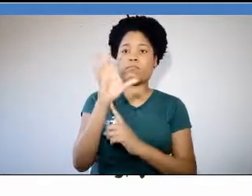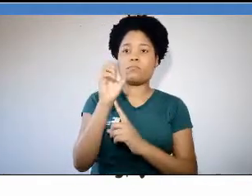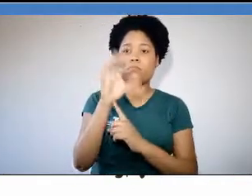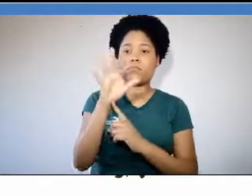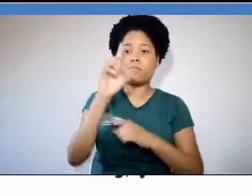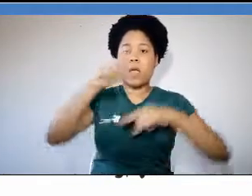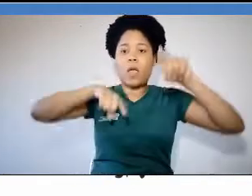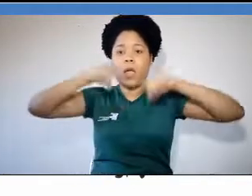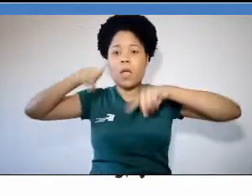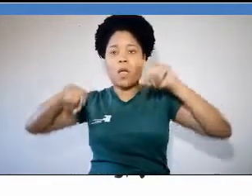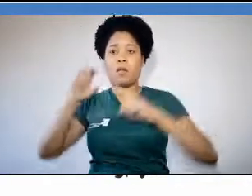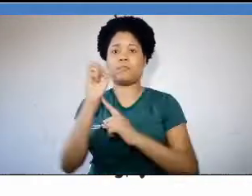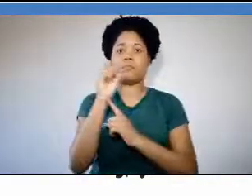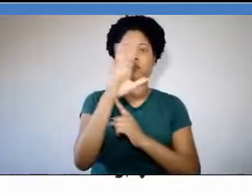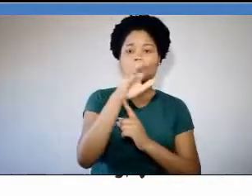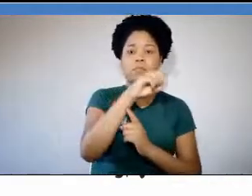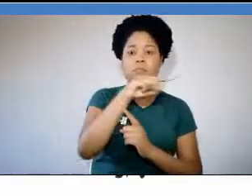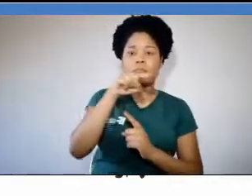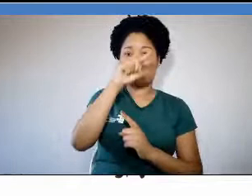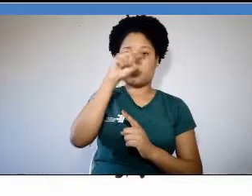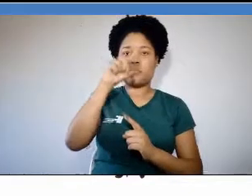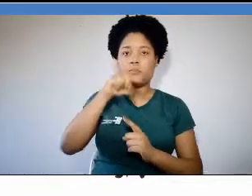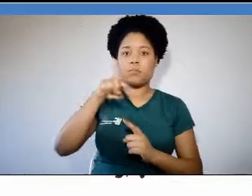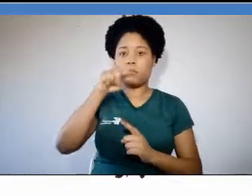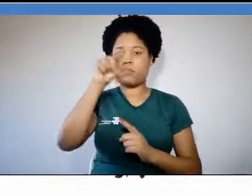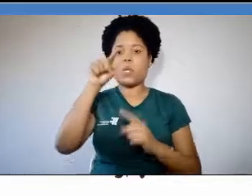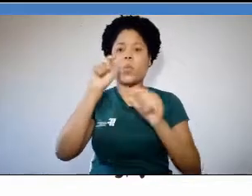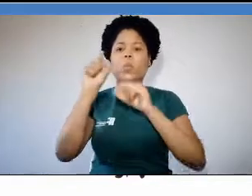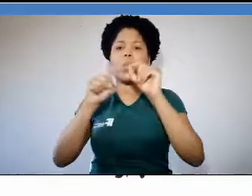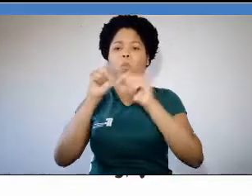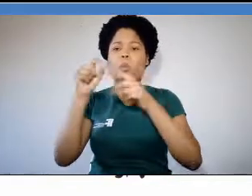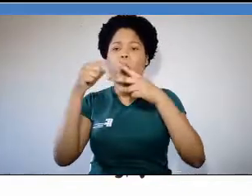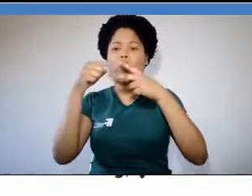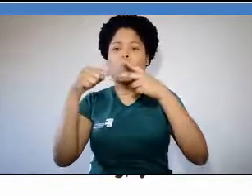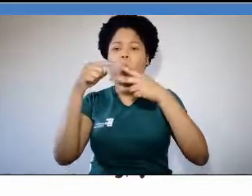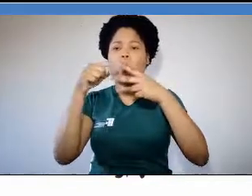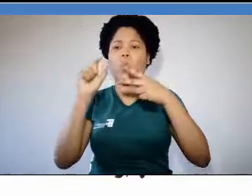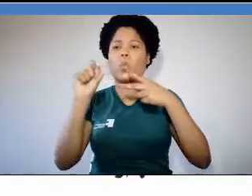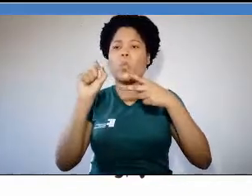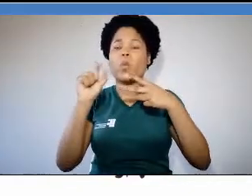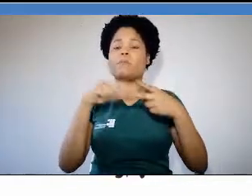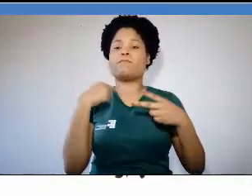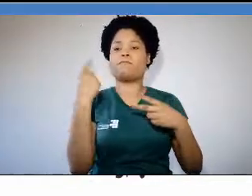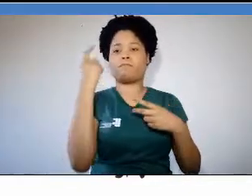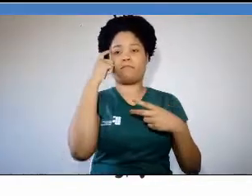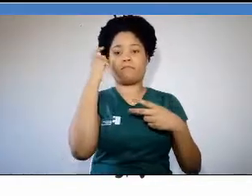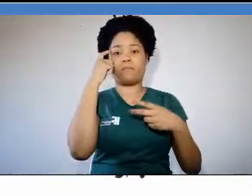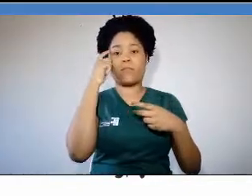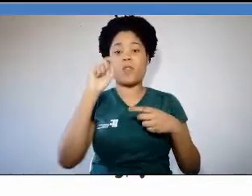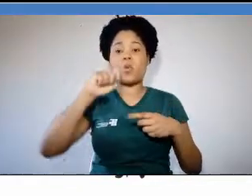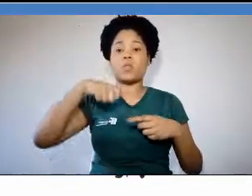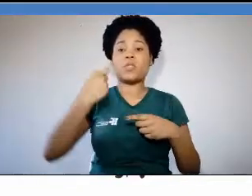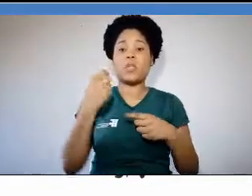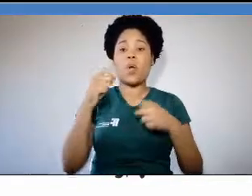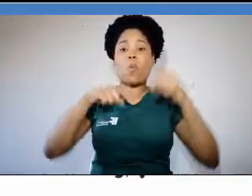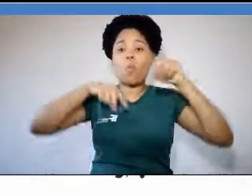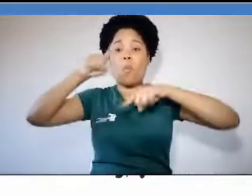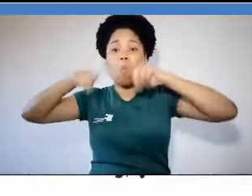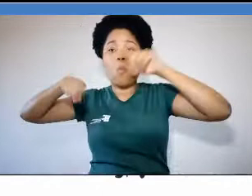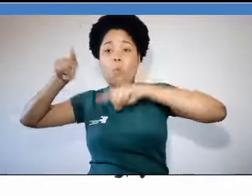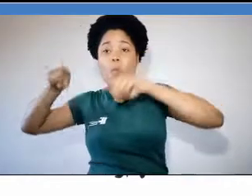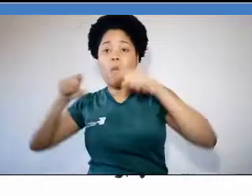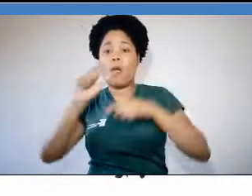Sinal analógico e sinal digital. O que é sinal analógico e o que é sinal digital? Vamos pensar no sinal analógico.